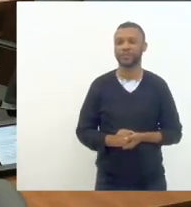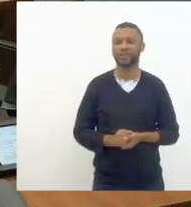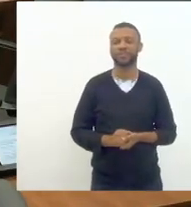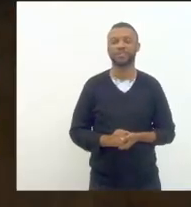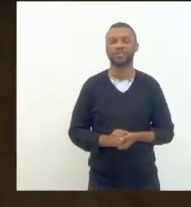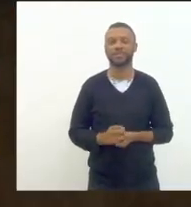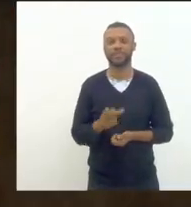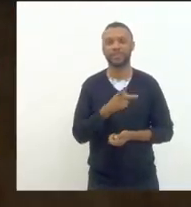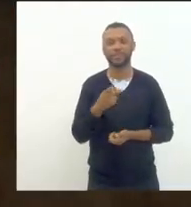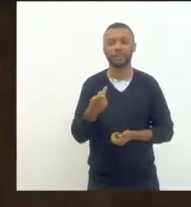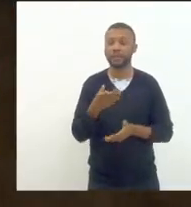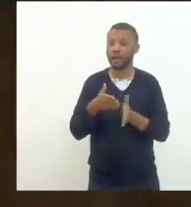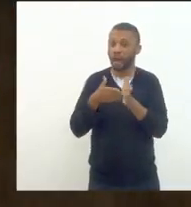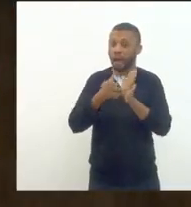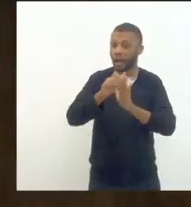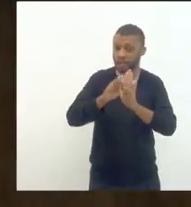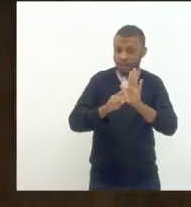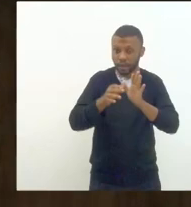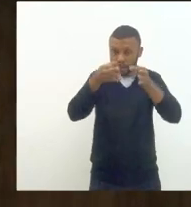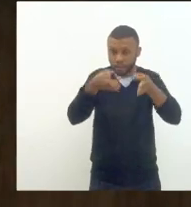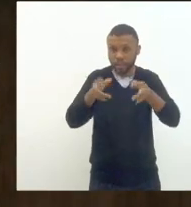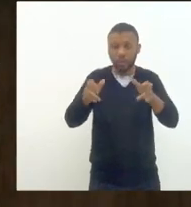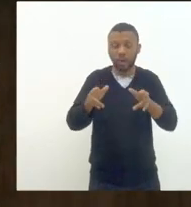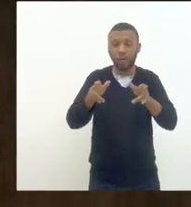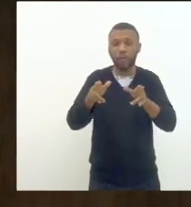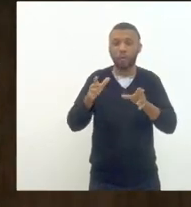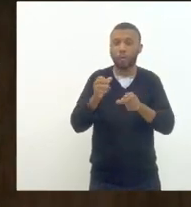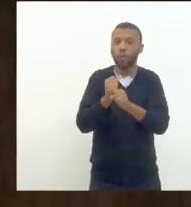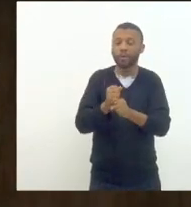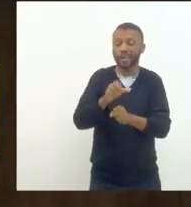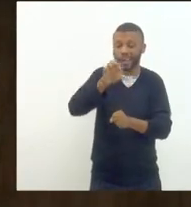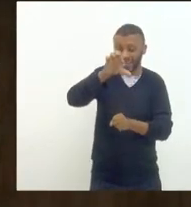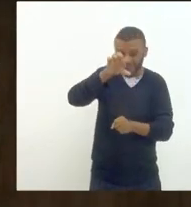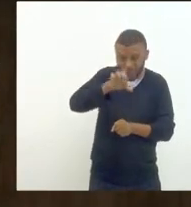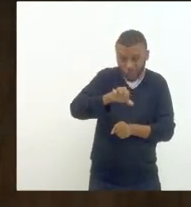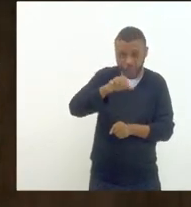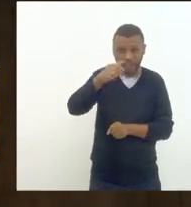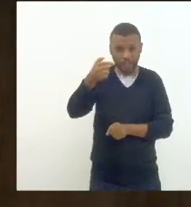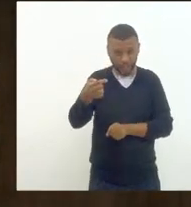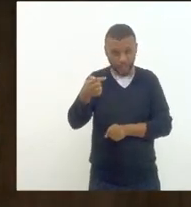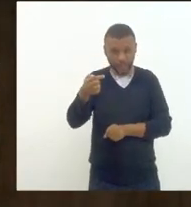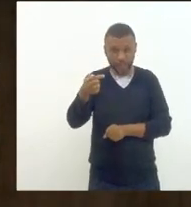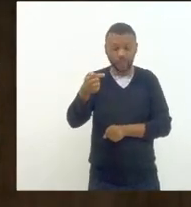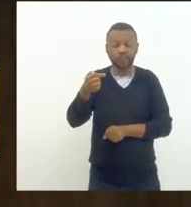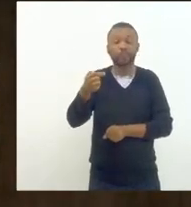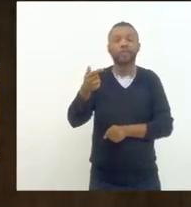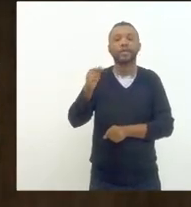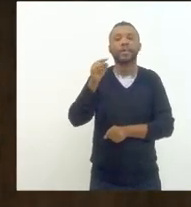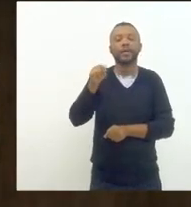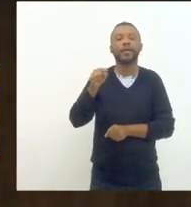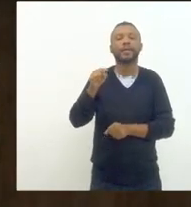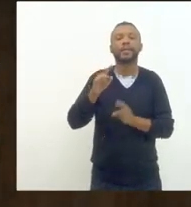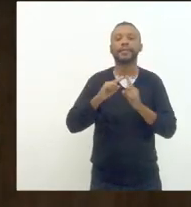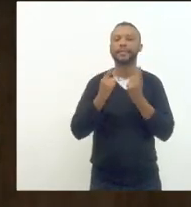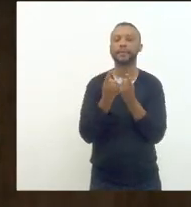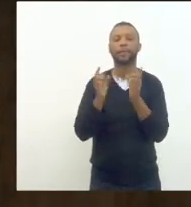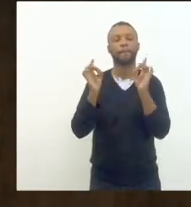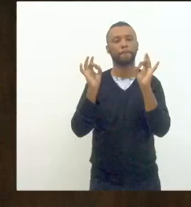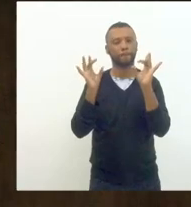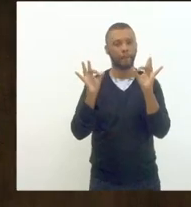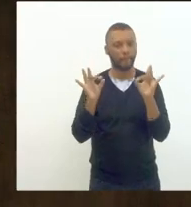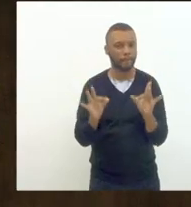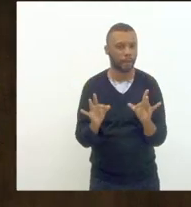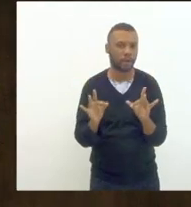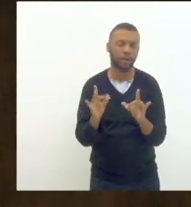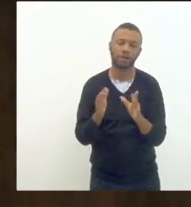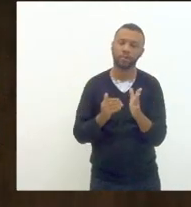Senhor presidente, a ata reflete com exatidão o ocorrido na 97ª sessão extraordinária, que iniciada às